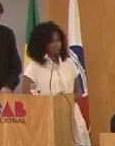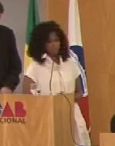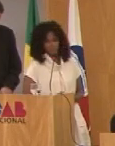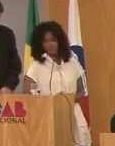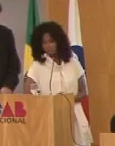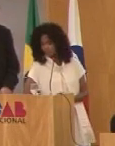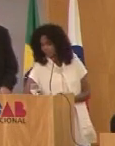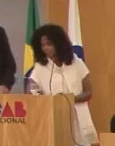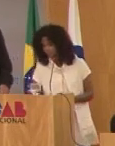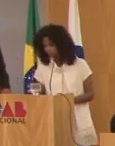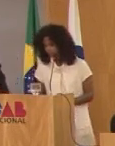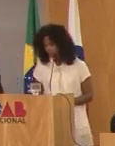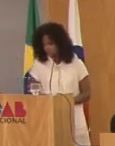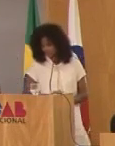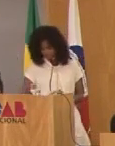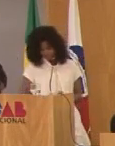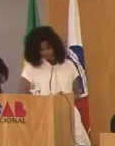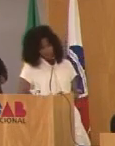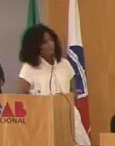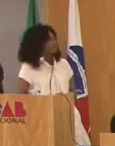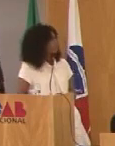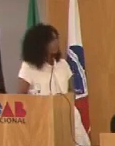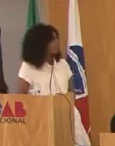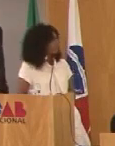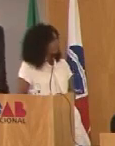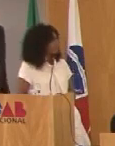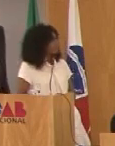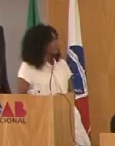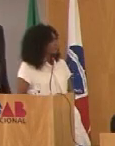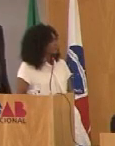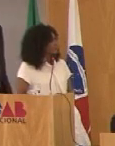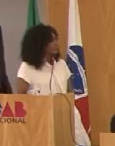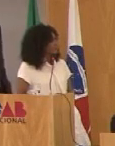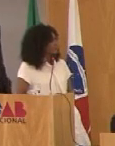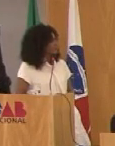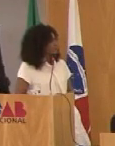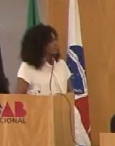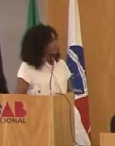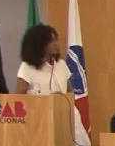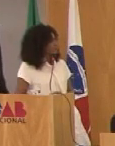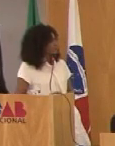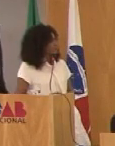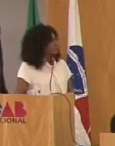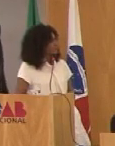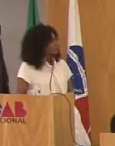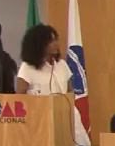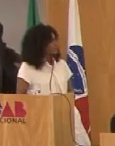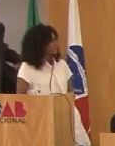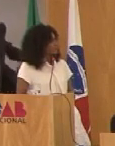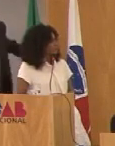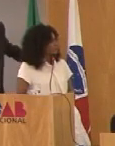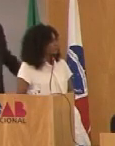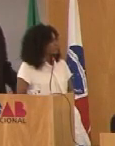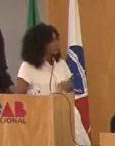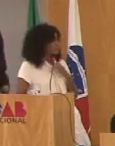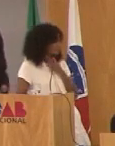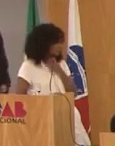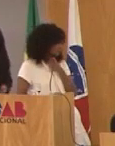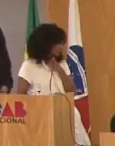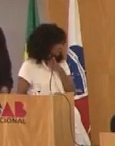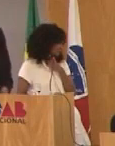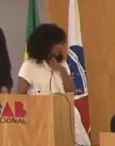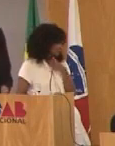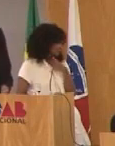idade da Declaração dos Direitos do Homem da ONU, e que essa coincidência